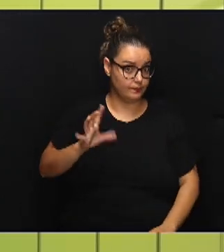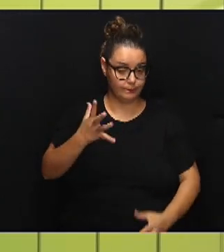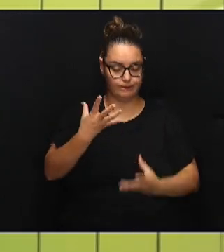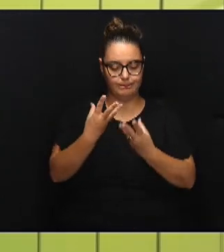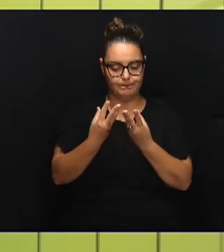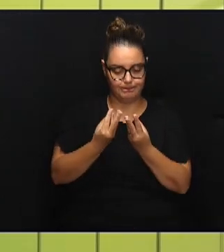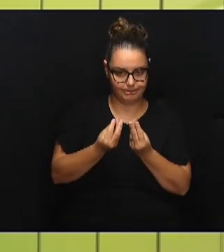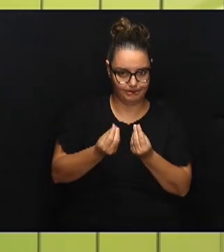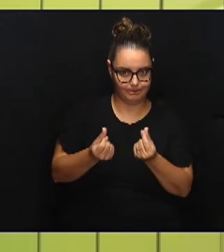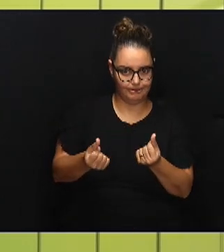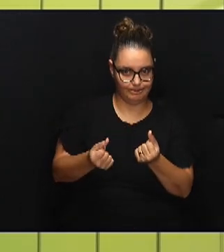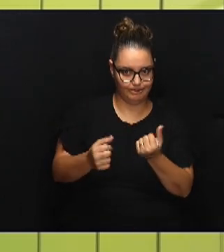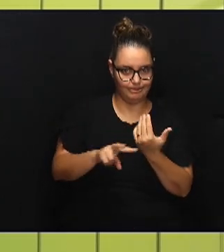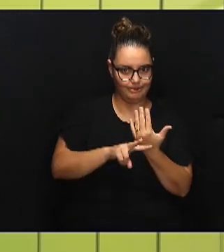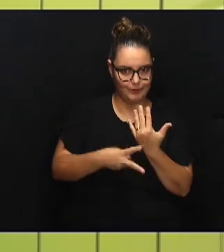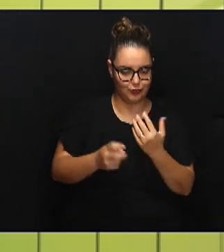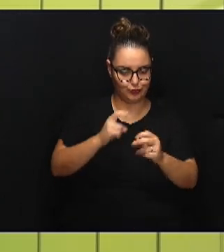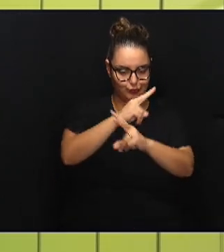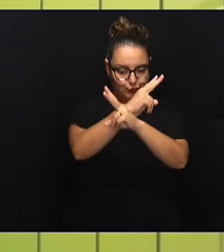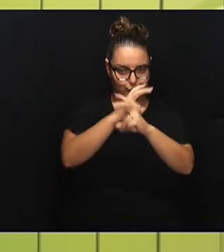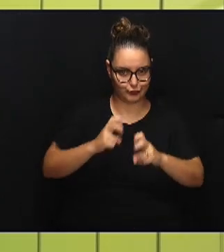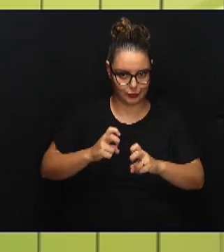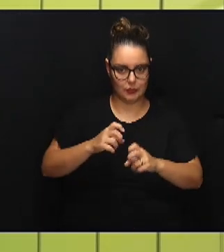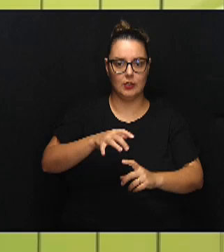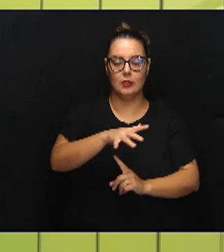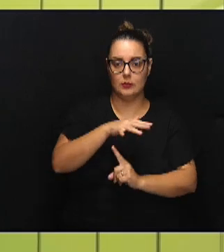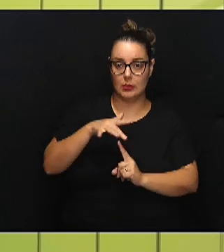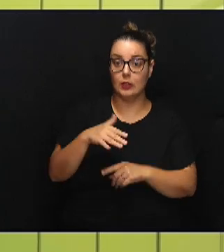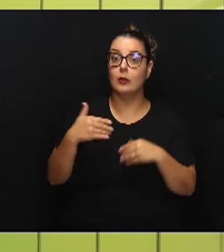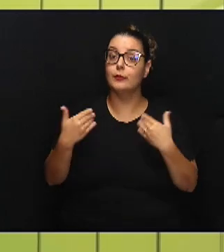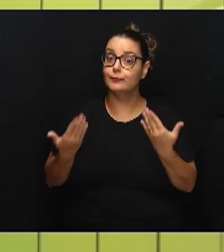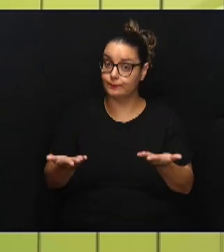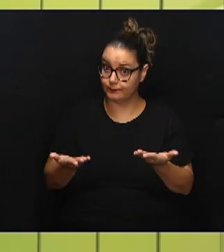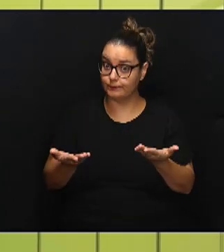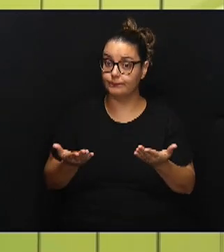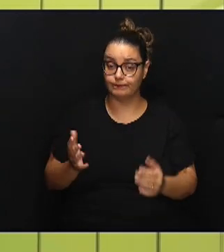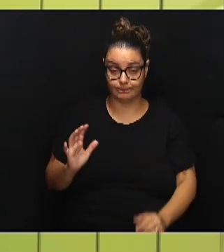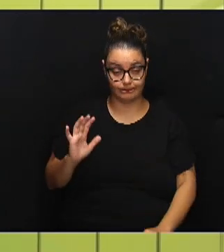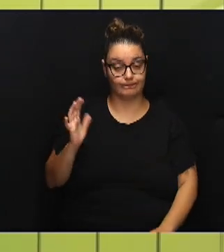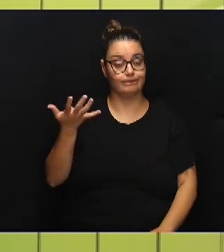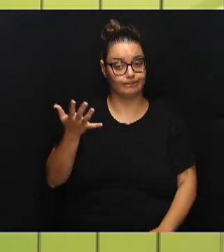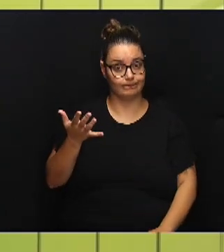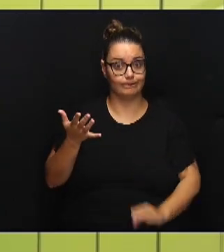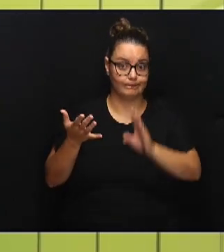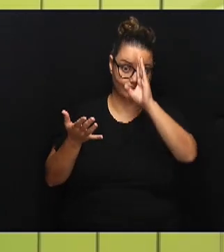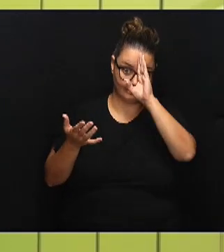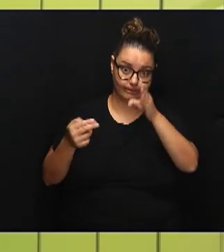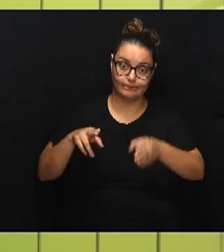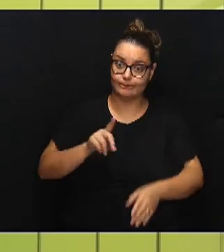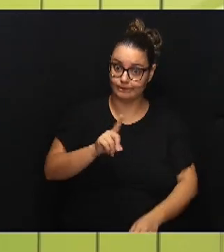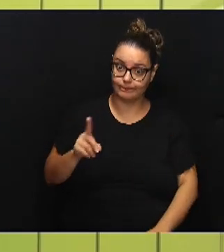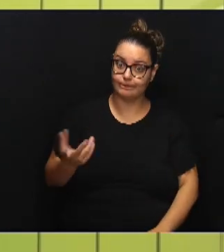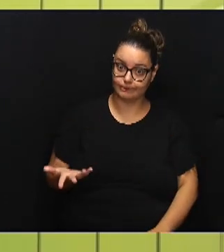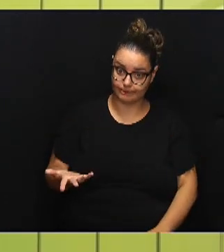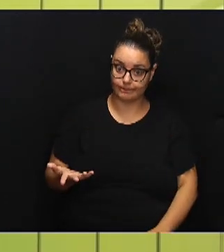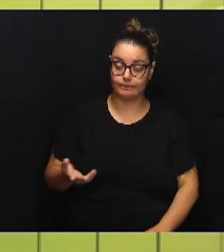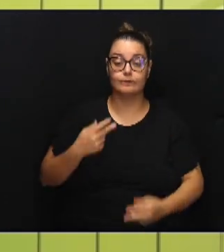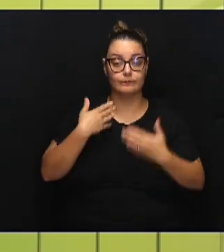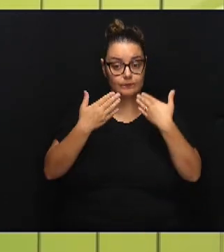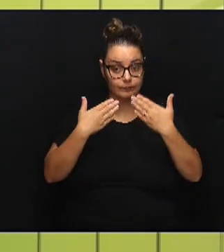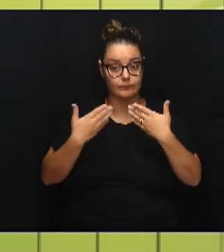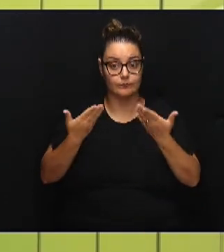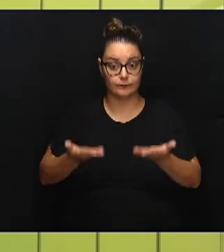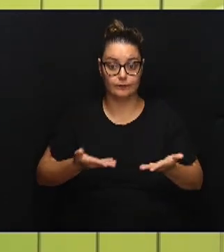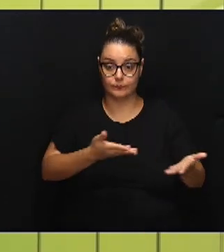degradação e a contaminação ambiental. Mas mesmo assim, elas acontecem direta ou indiretamente. E para falar sobre isso,